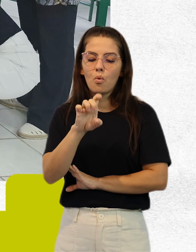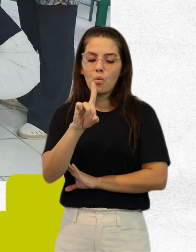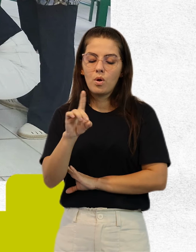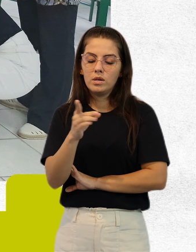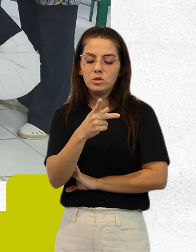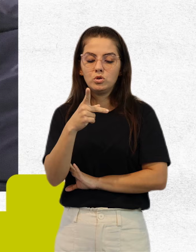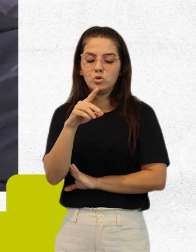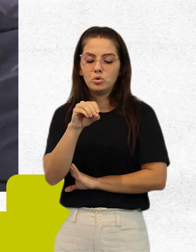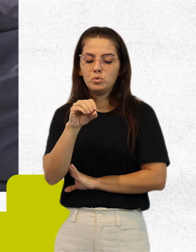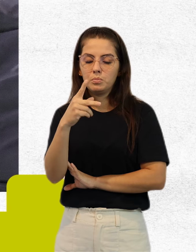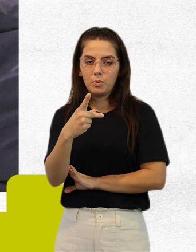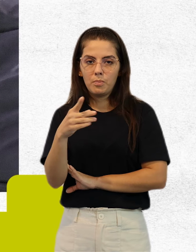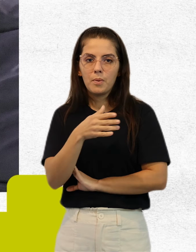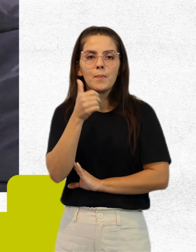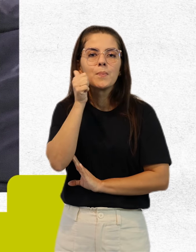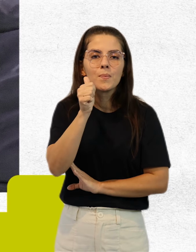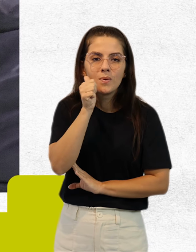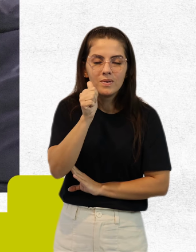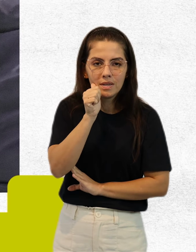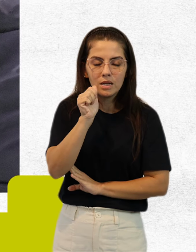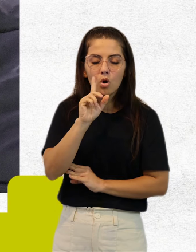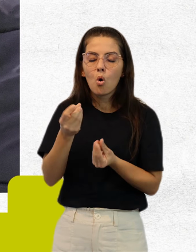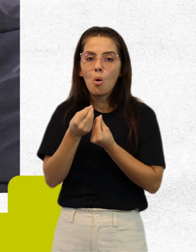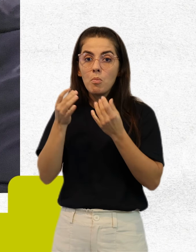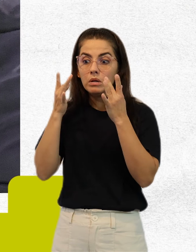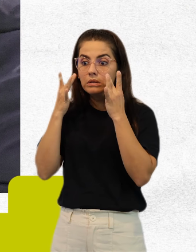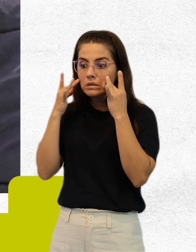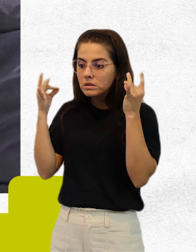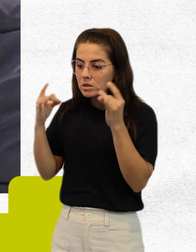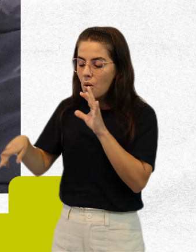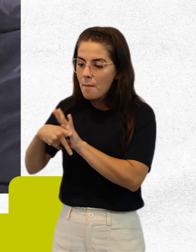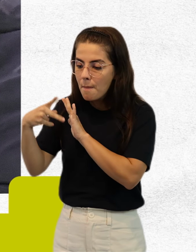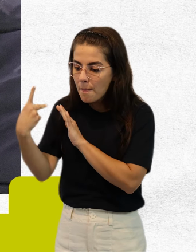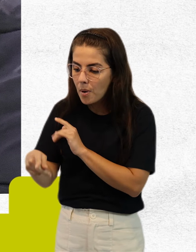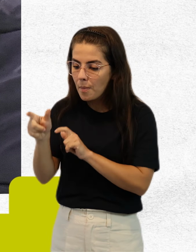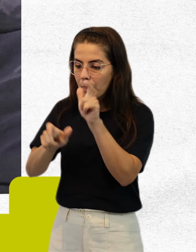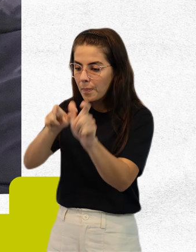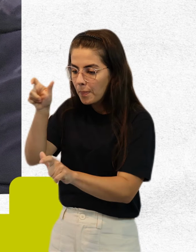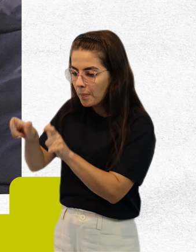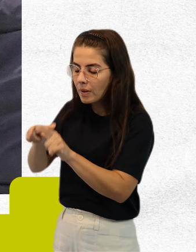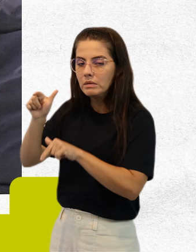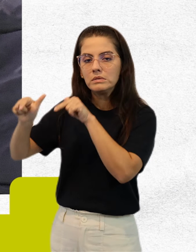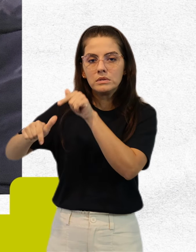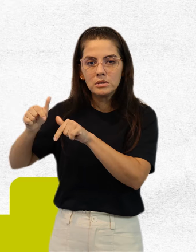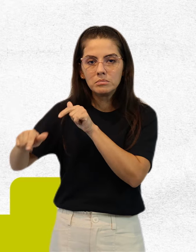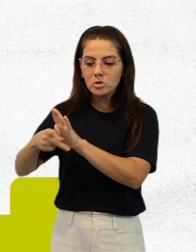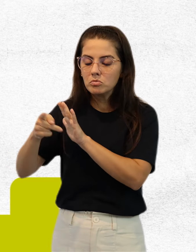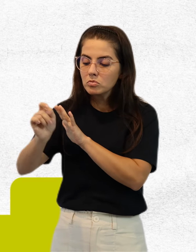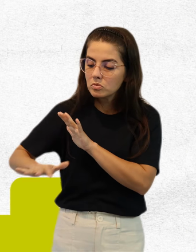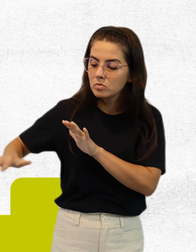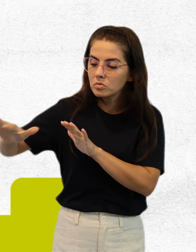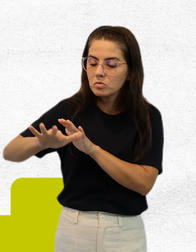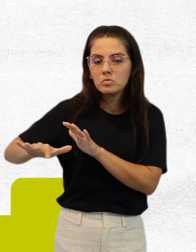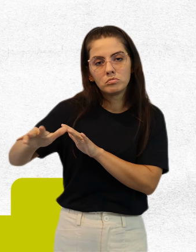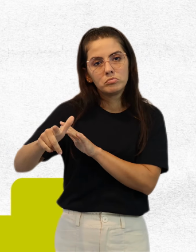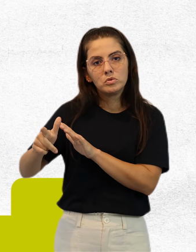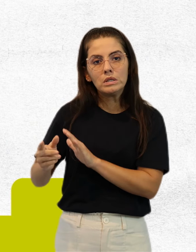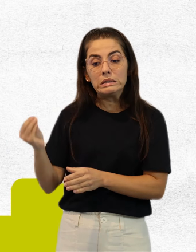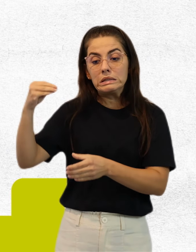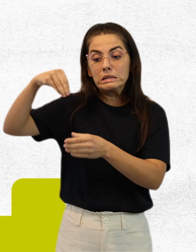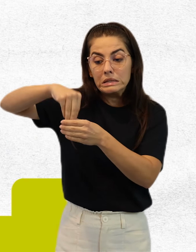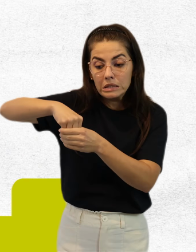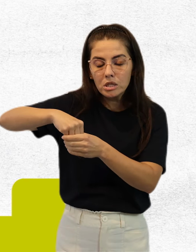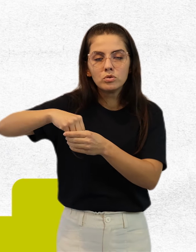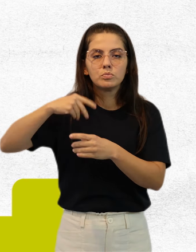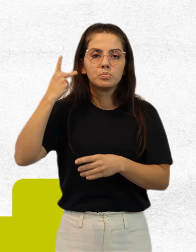que é o projeto baseado na escuta qualificada das lideranças, das mulheres que atuam nos territórios para incidência na